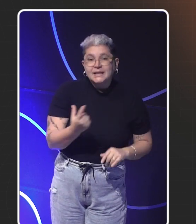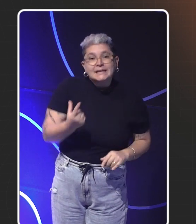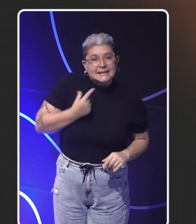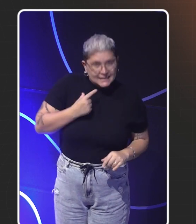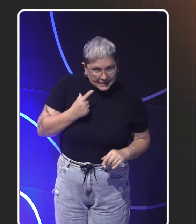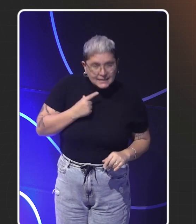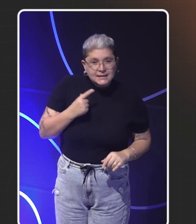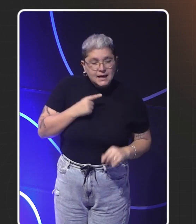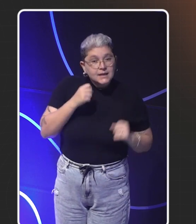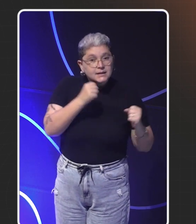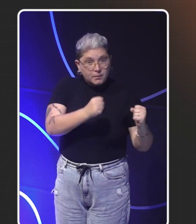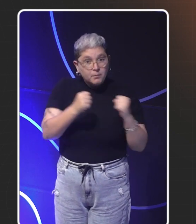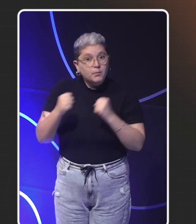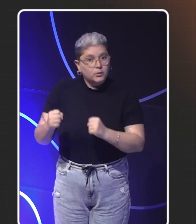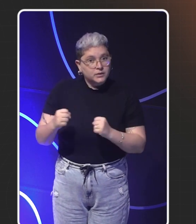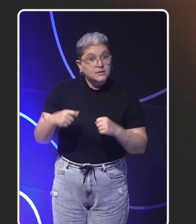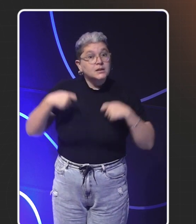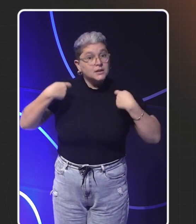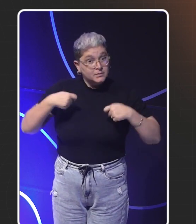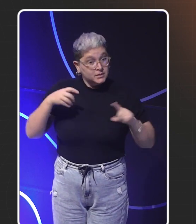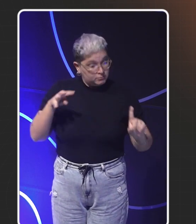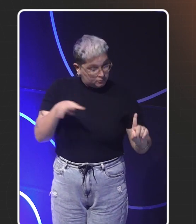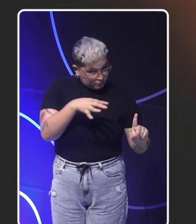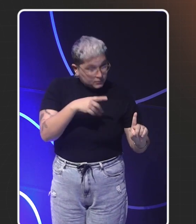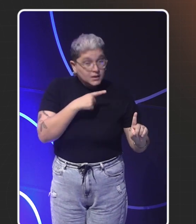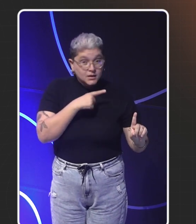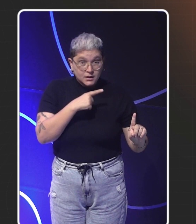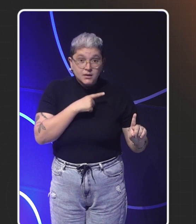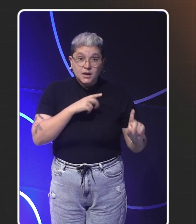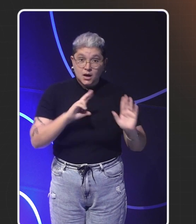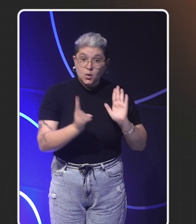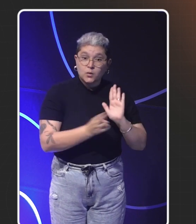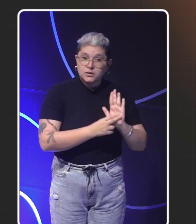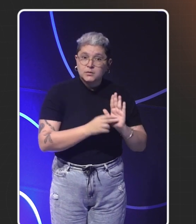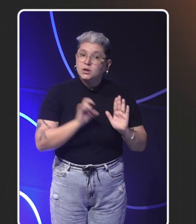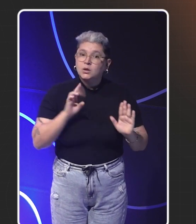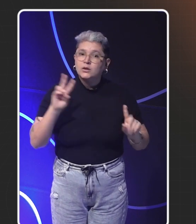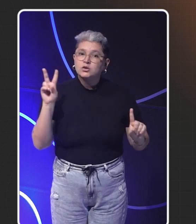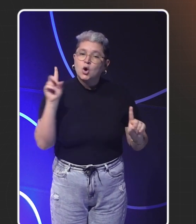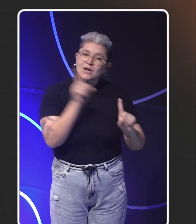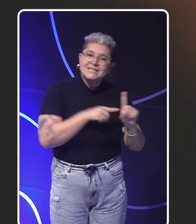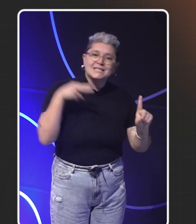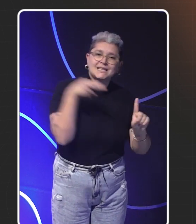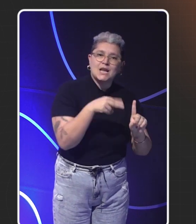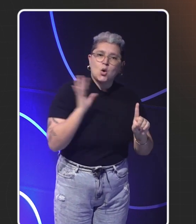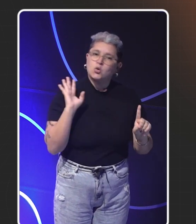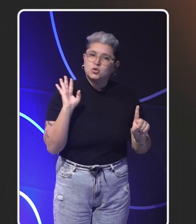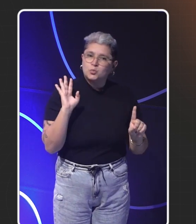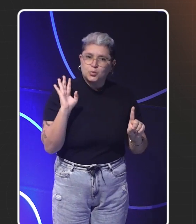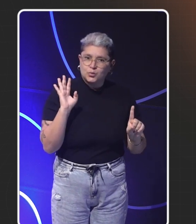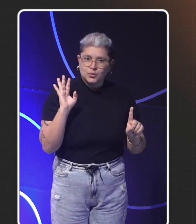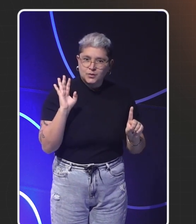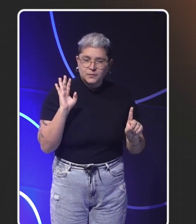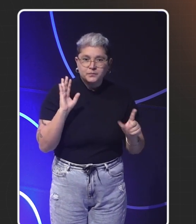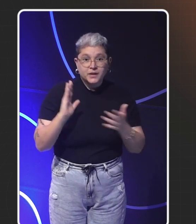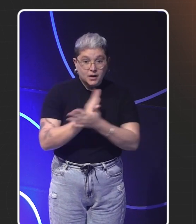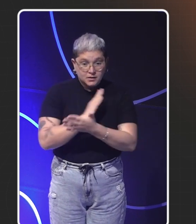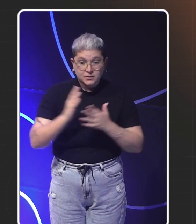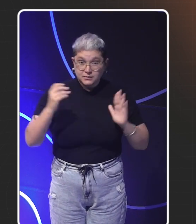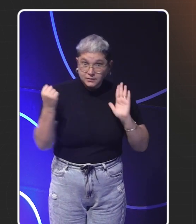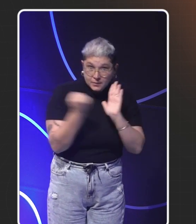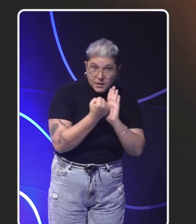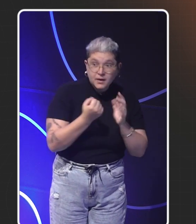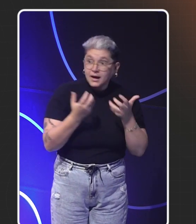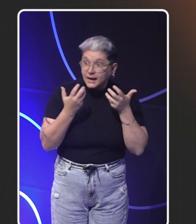essa potência que precisa ser olhada, precisa ser vista e para além do estereótipo também, né, Vitor? Porque muitas vezes uma marca está procurando